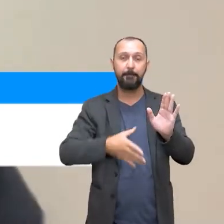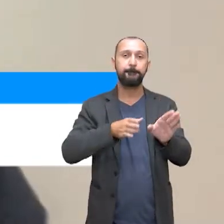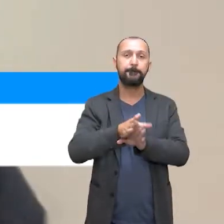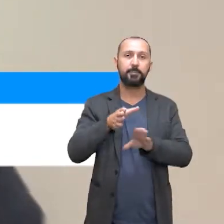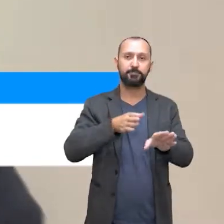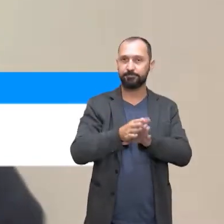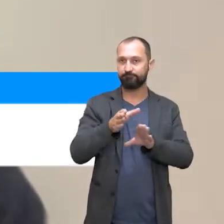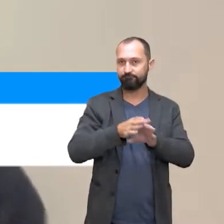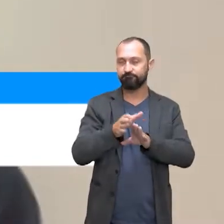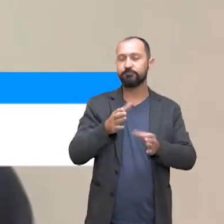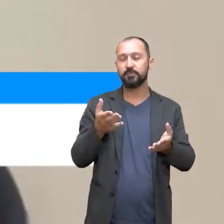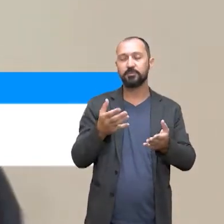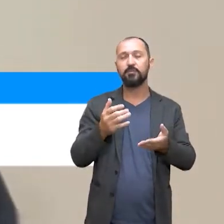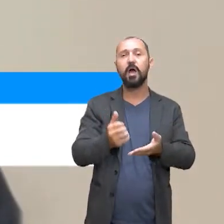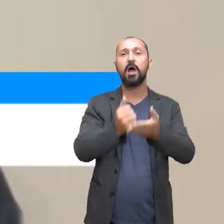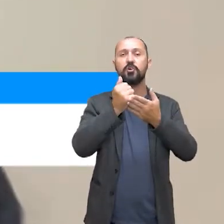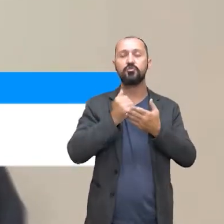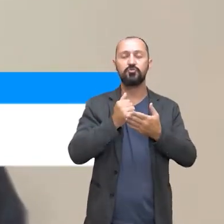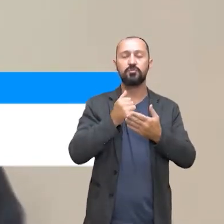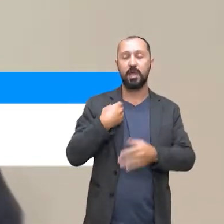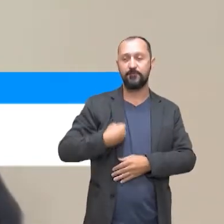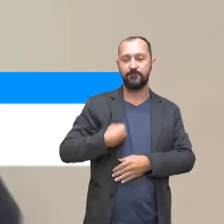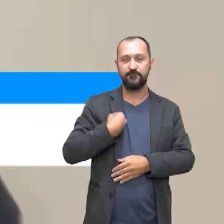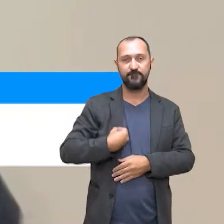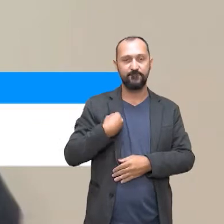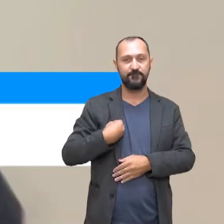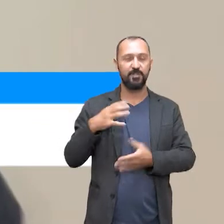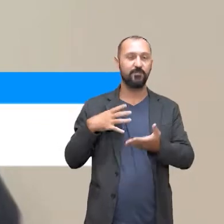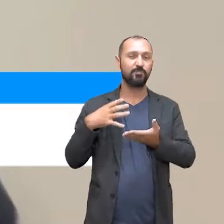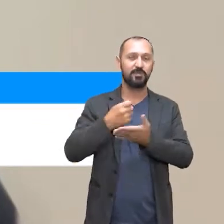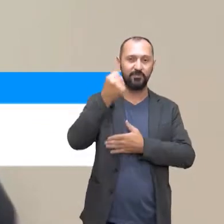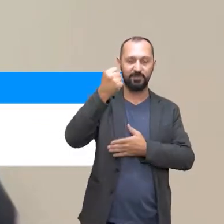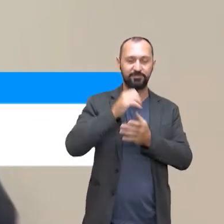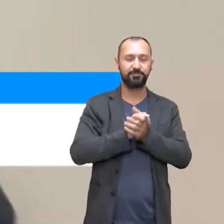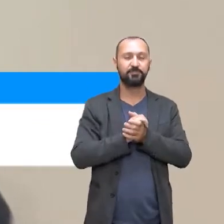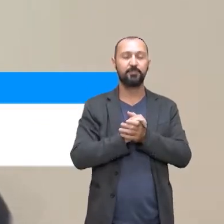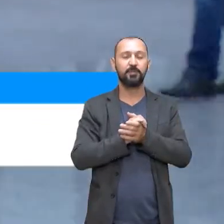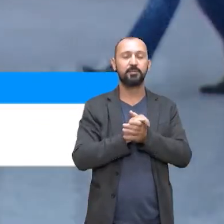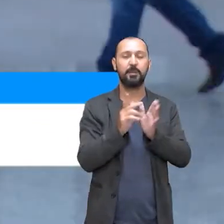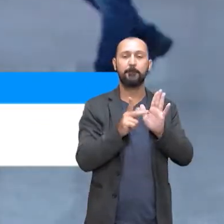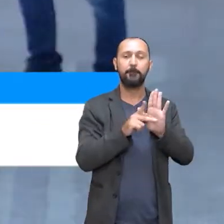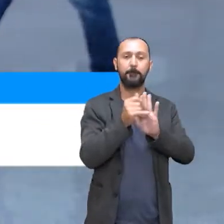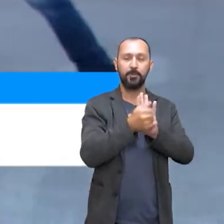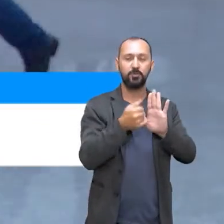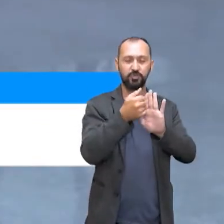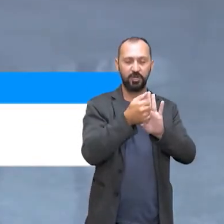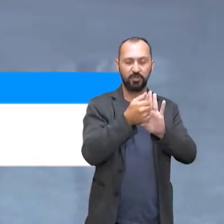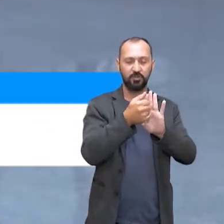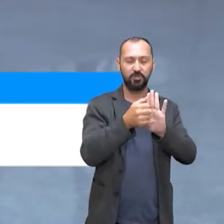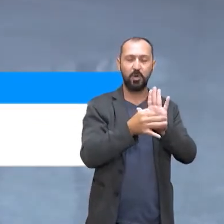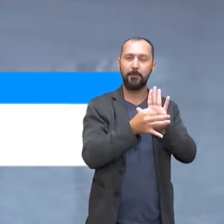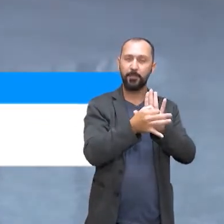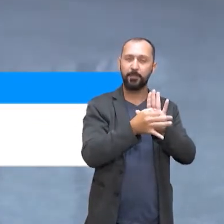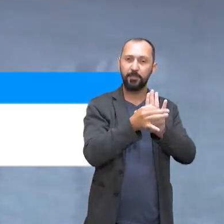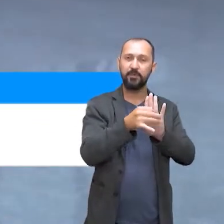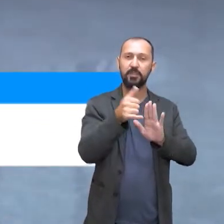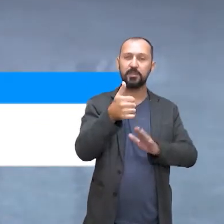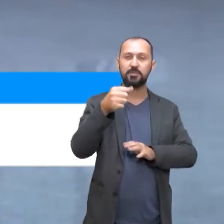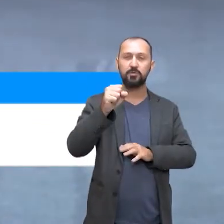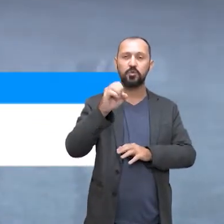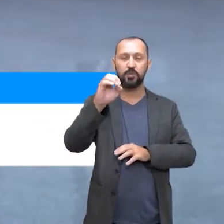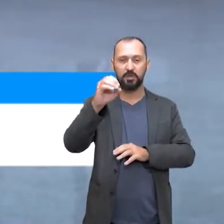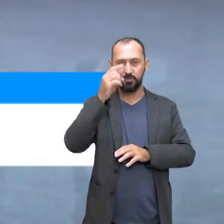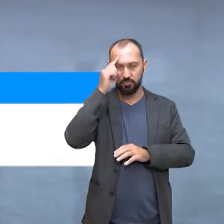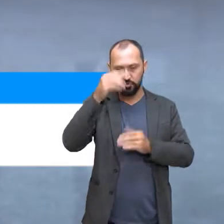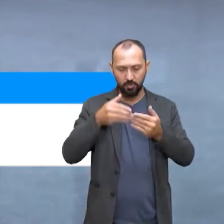essa explicação, nós vamos salvar vida com toda certeza. De acordo com a proposta, as empresas